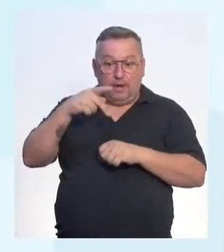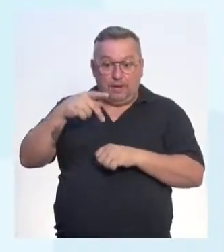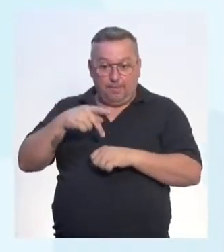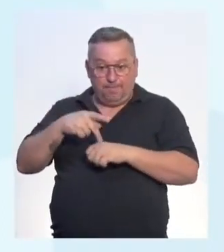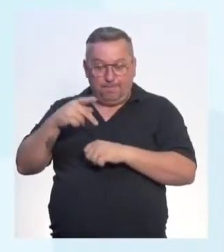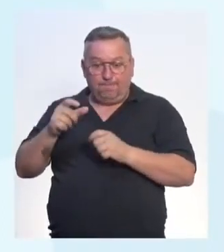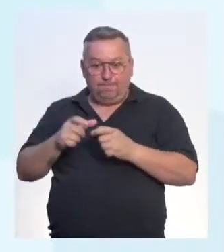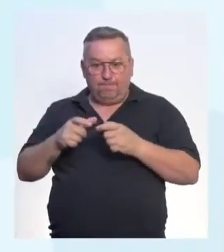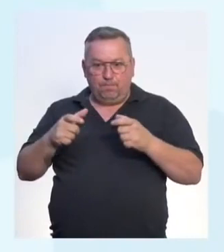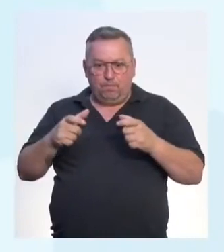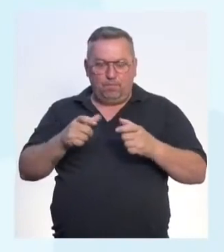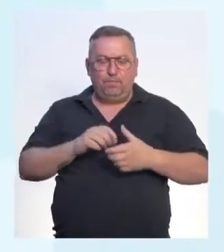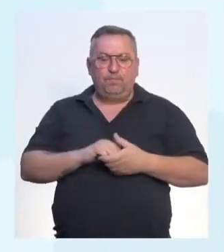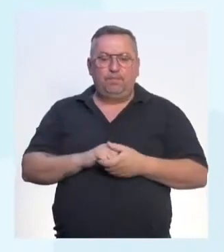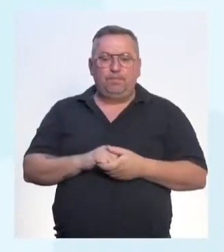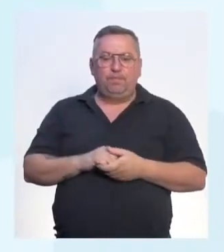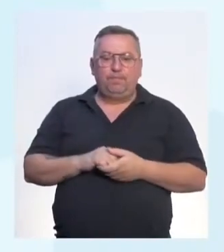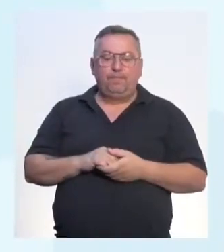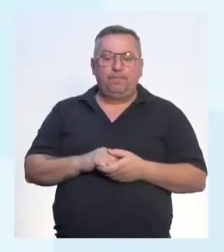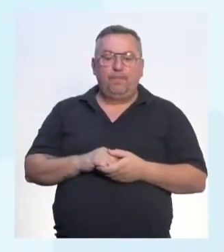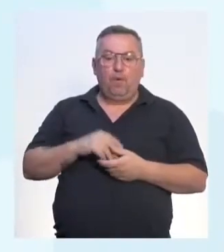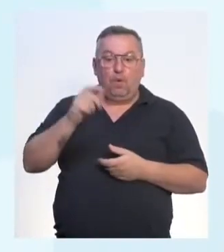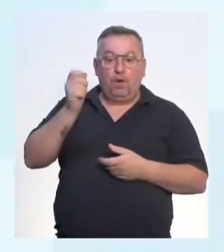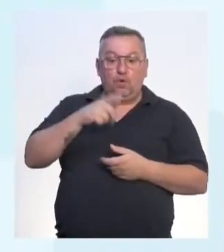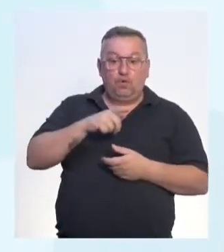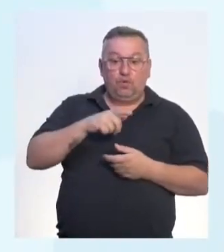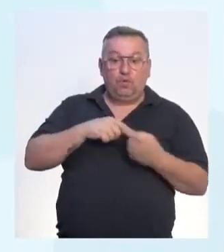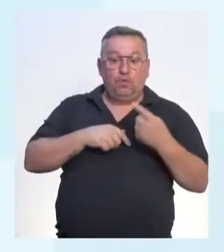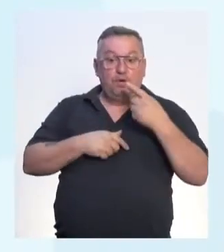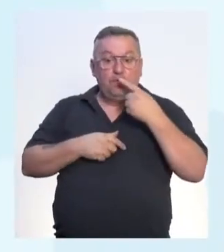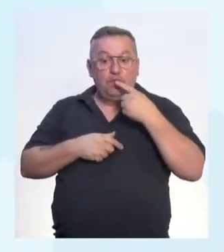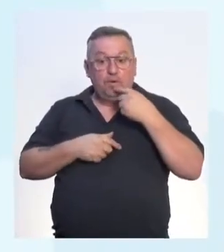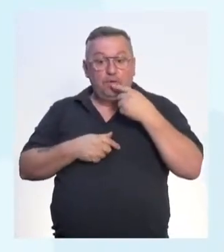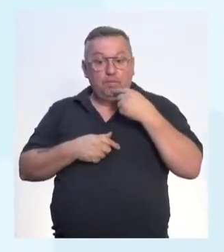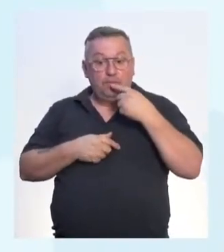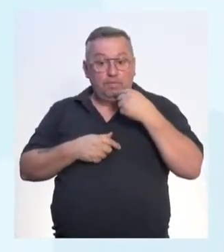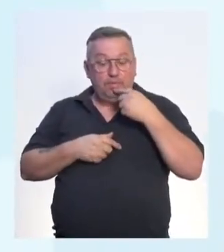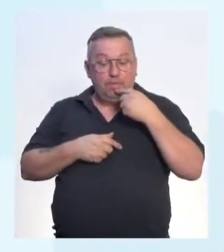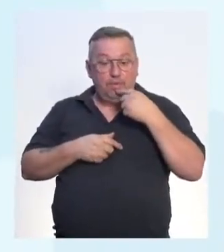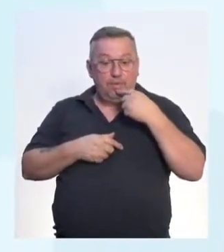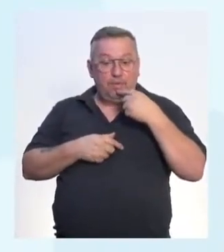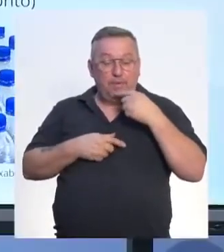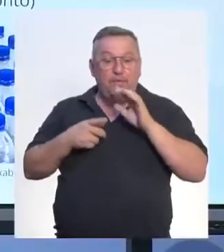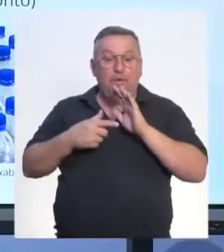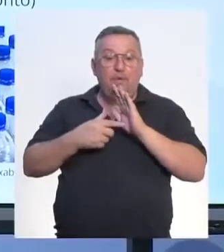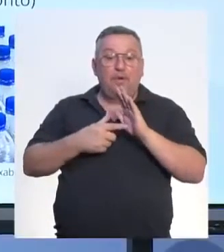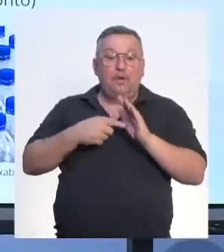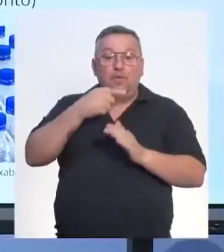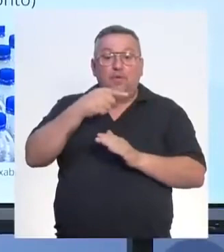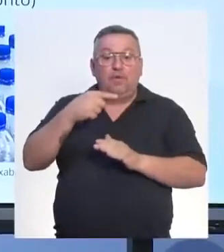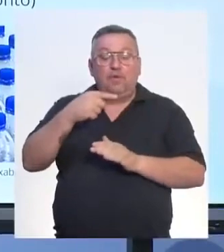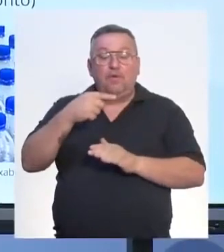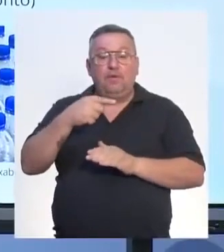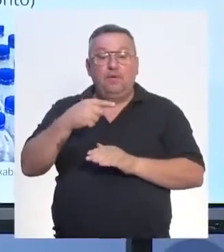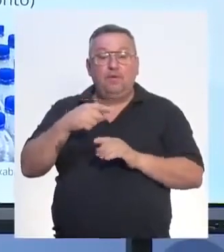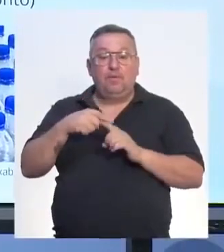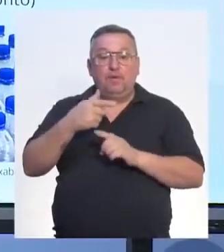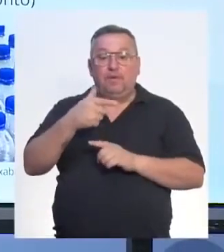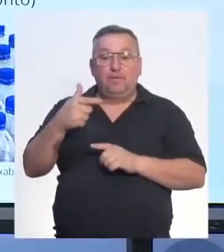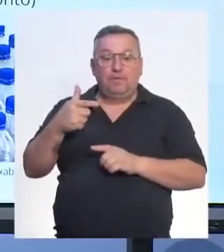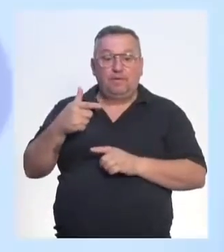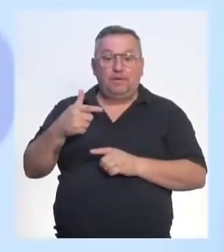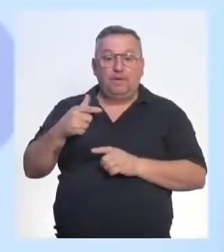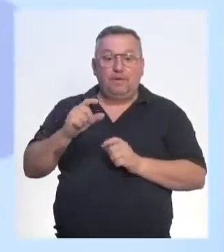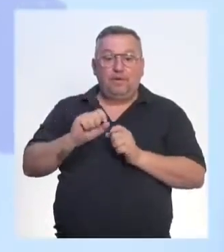mostrar aqui para vocês, ó. Vai ter uma azul e uma vermelha. A ideia aí era para mostrar positivo e negativo. Só que eu não